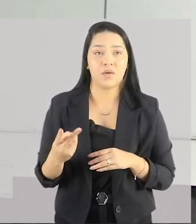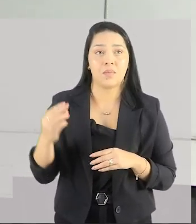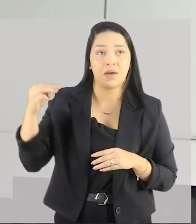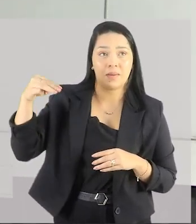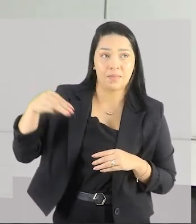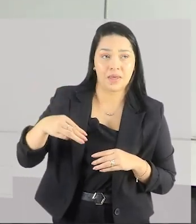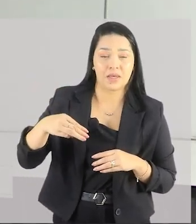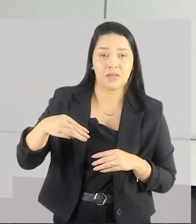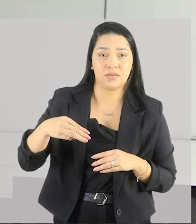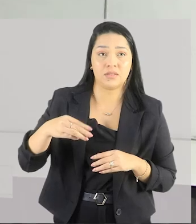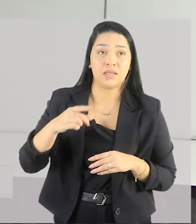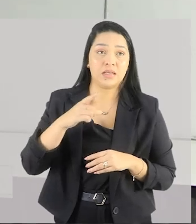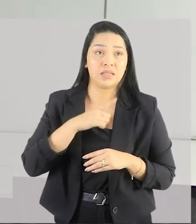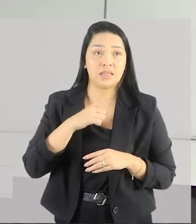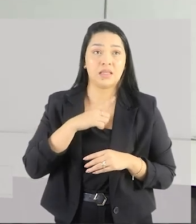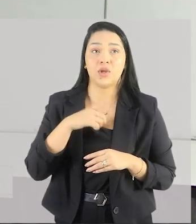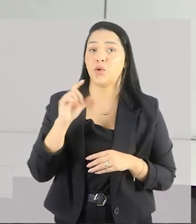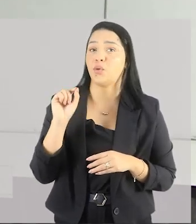metro, eu terei